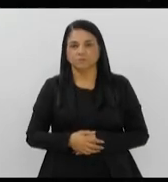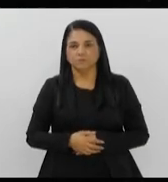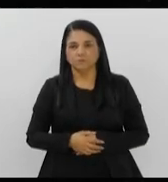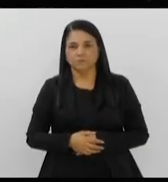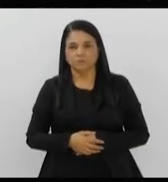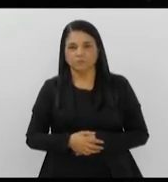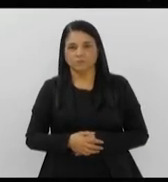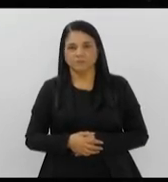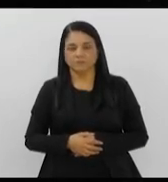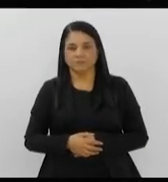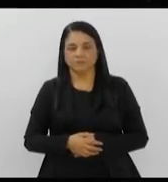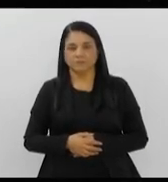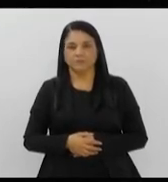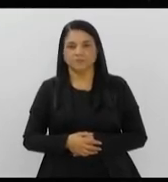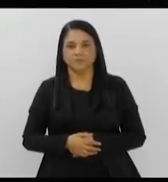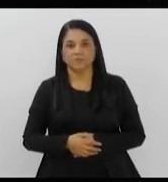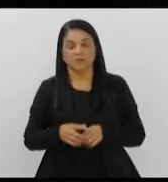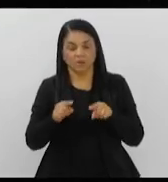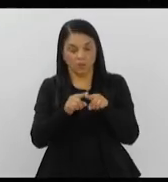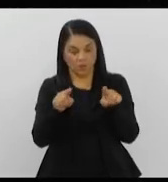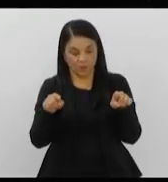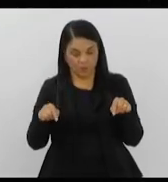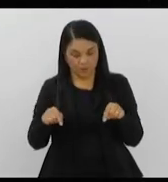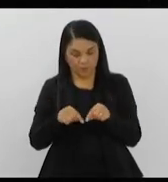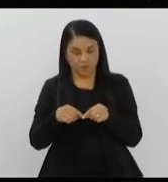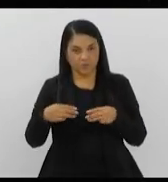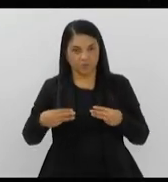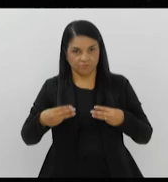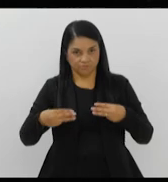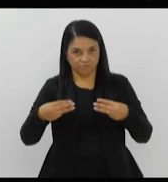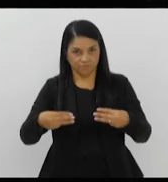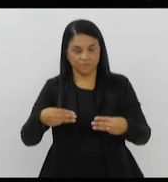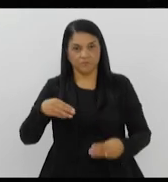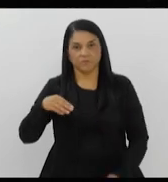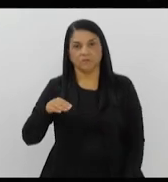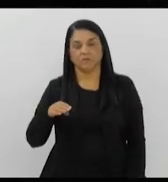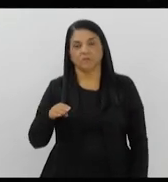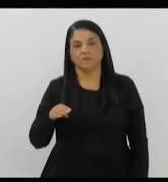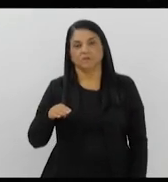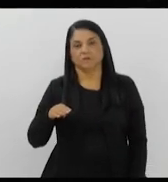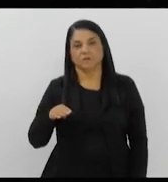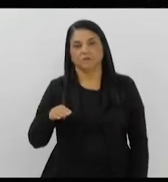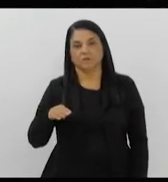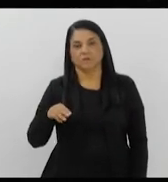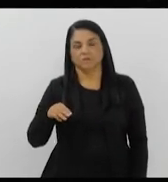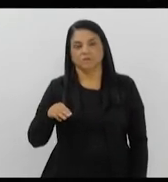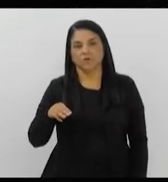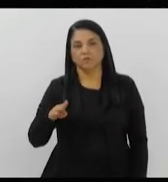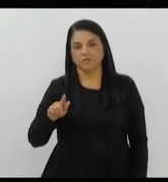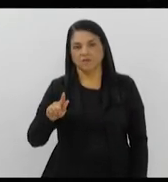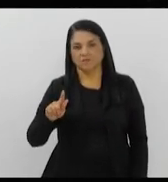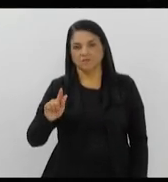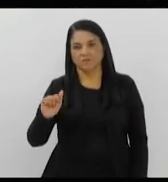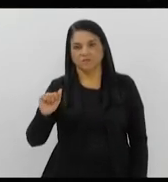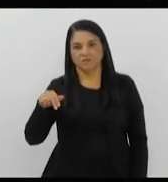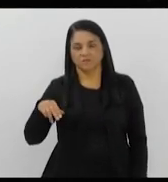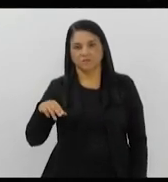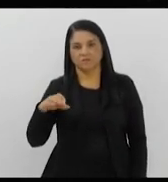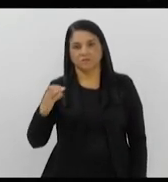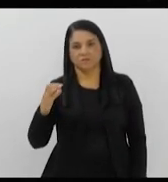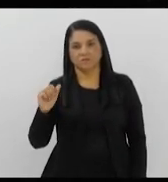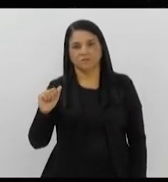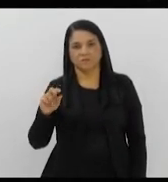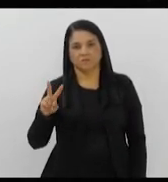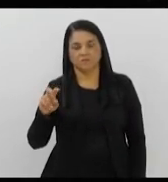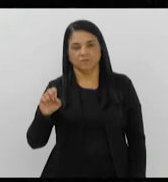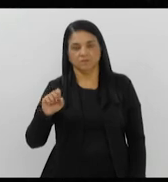E no gabinete do ministro Benedito Gonçalves, e a nossa ida lá, junto